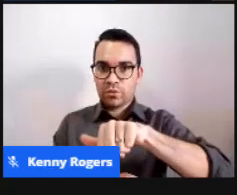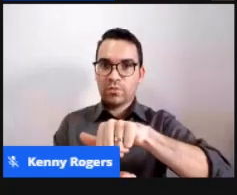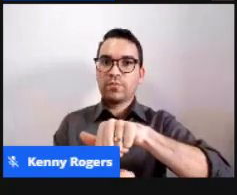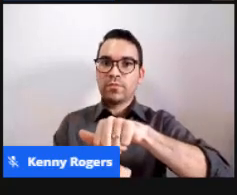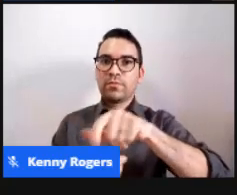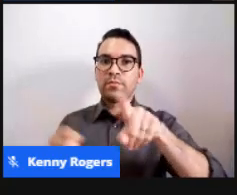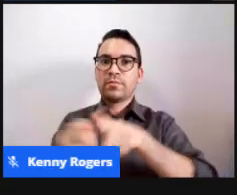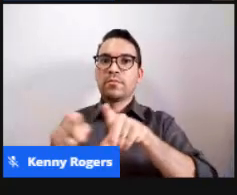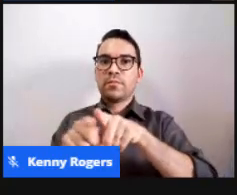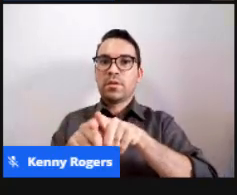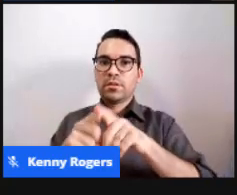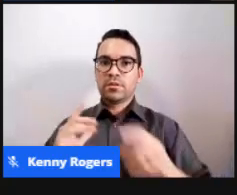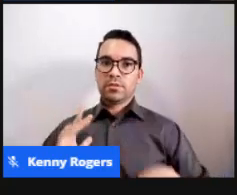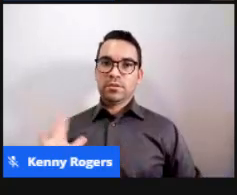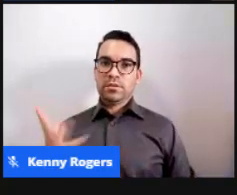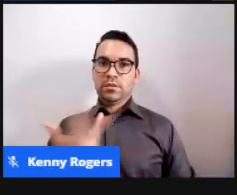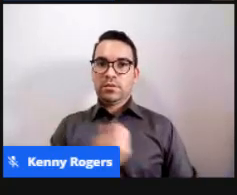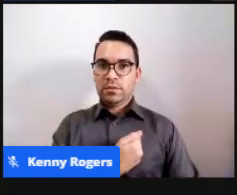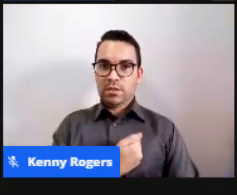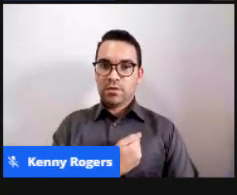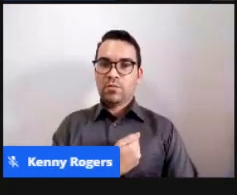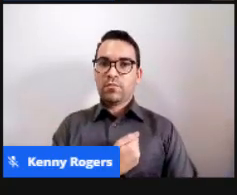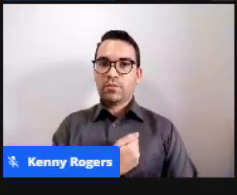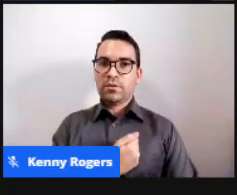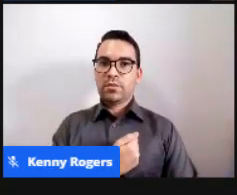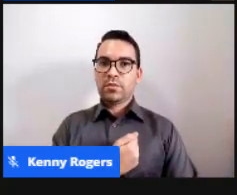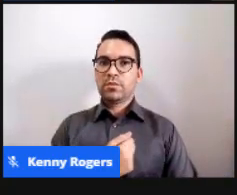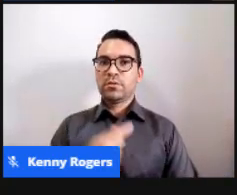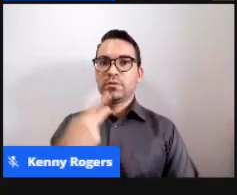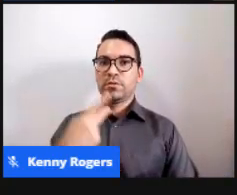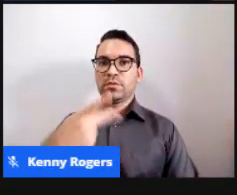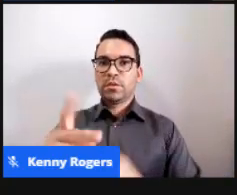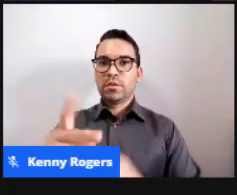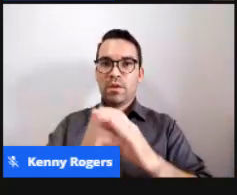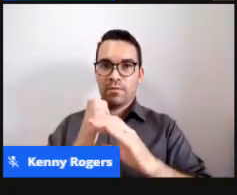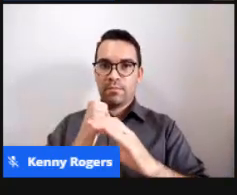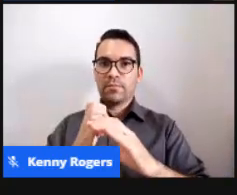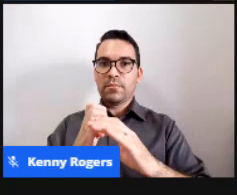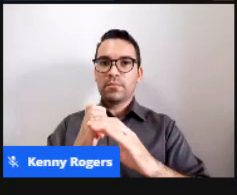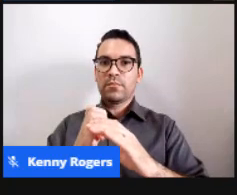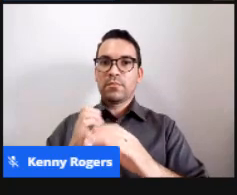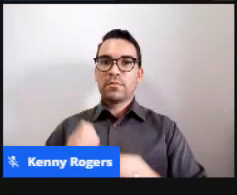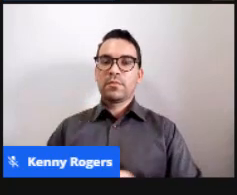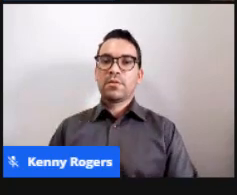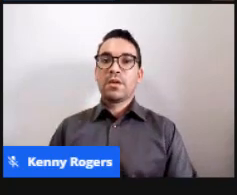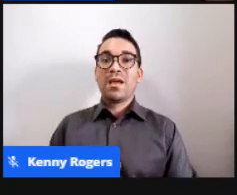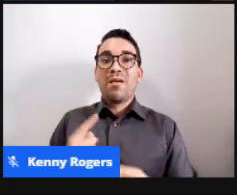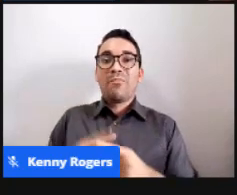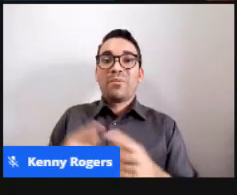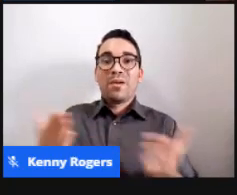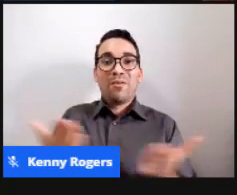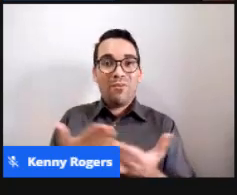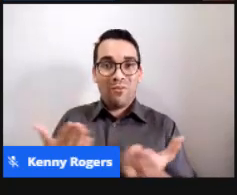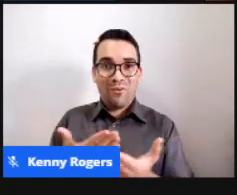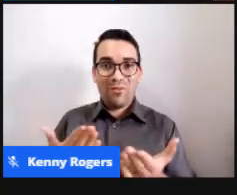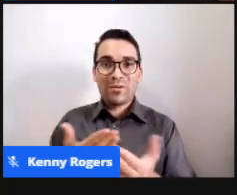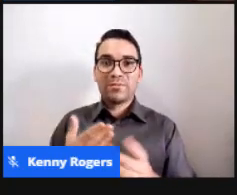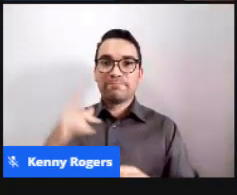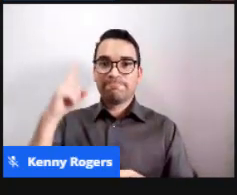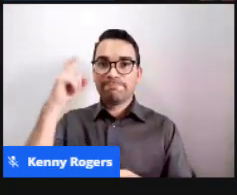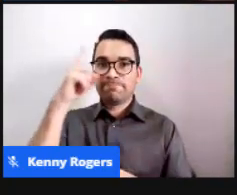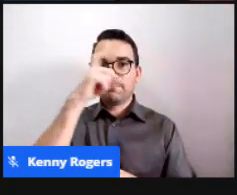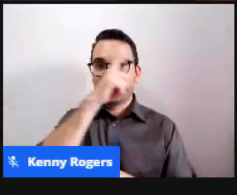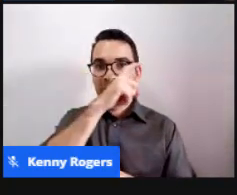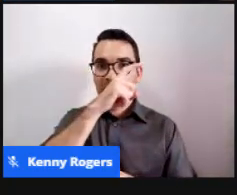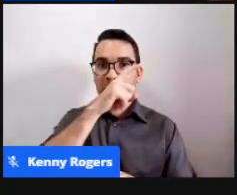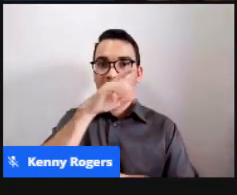conversa nesse período aí de pandemia, porque as formações presenciais, elas não são possíveis no momento, né? Tem as pessoas já de idade, assim,